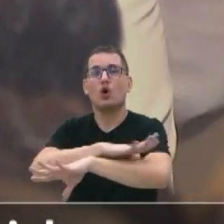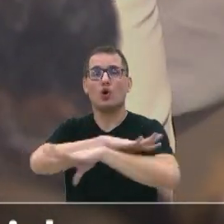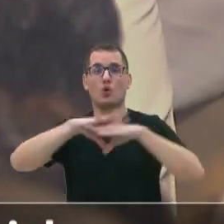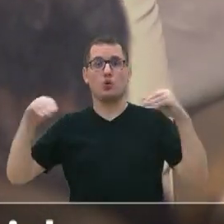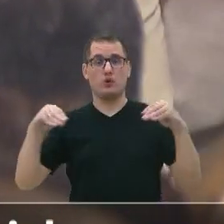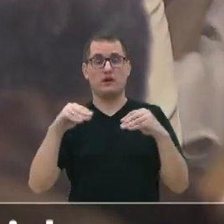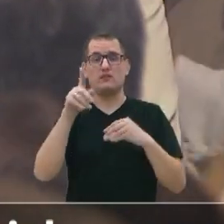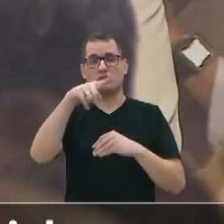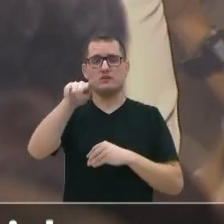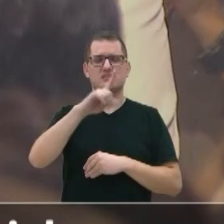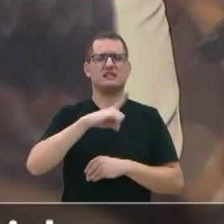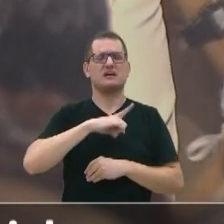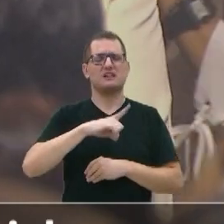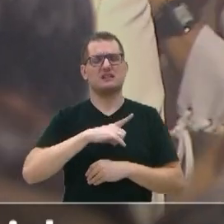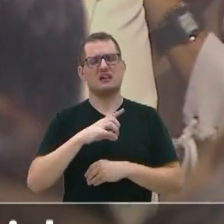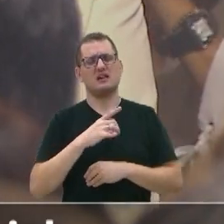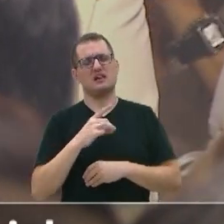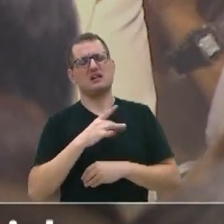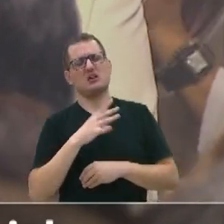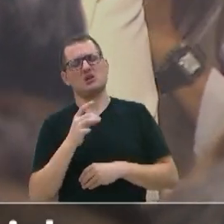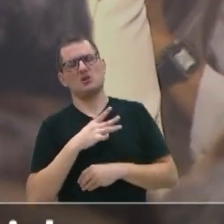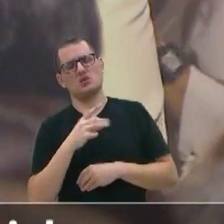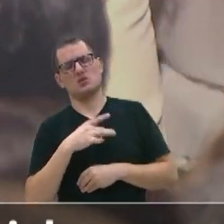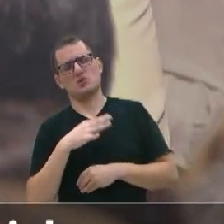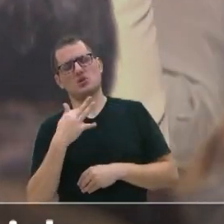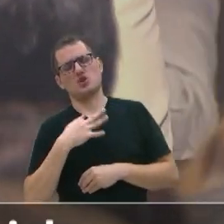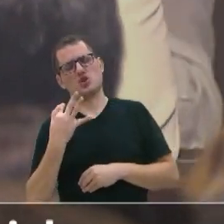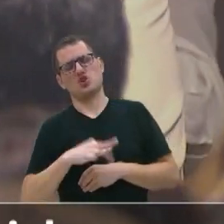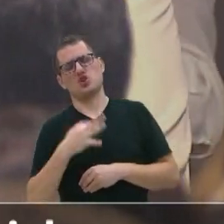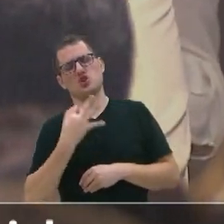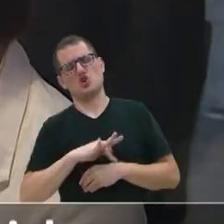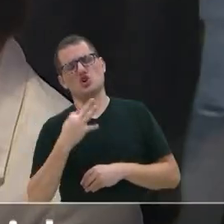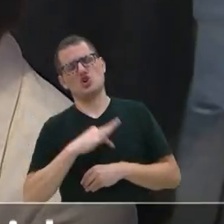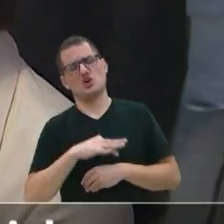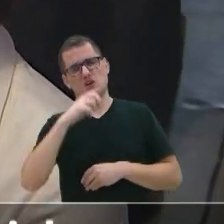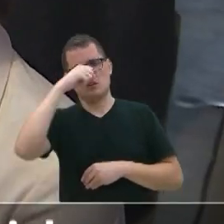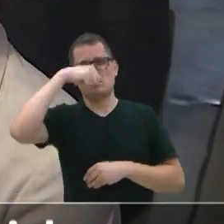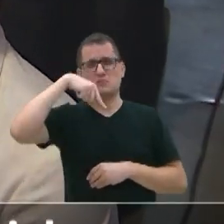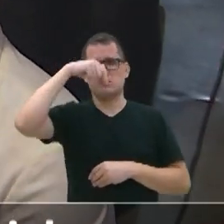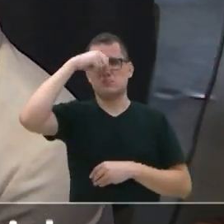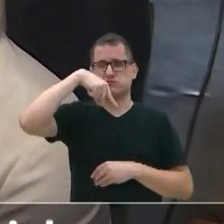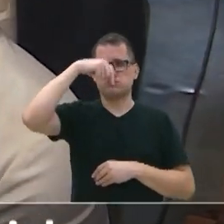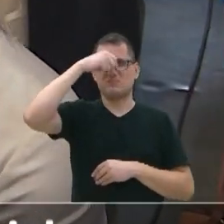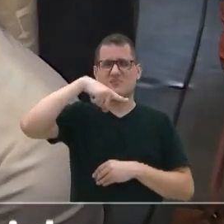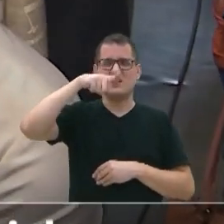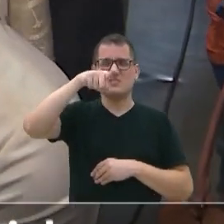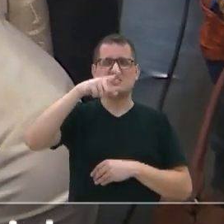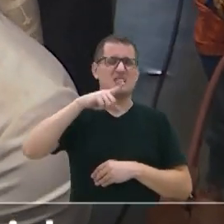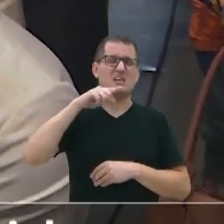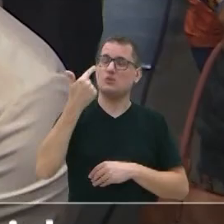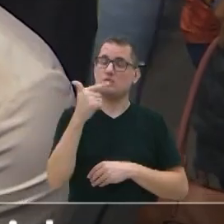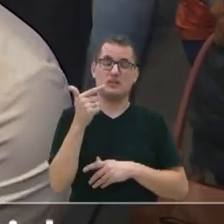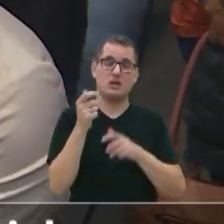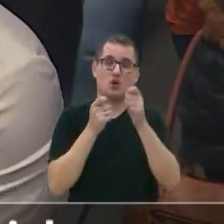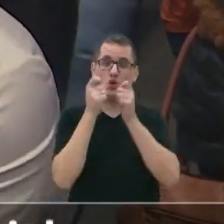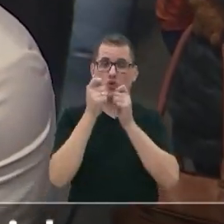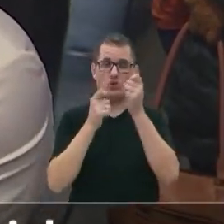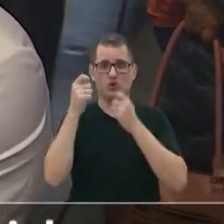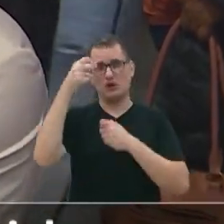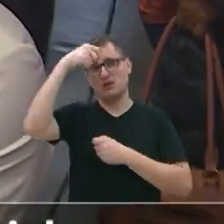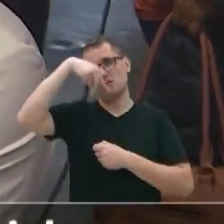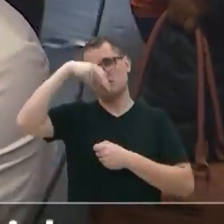dores gestuais, você que está vivendo esse ciclo desregulado na sua